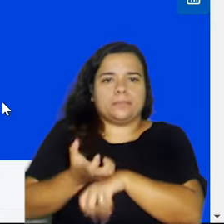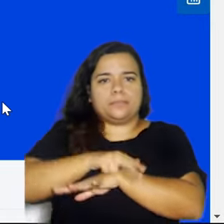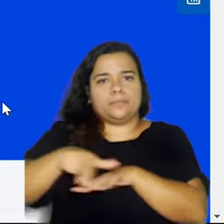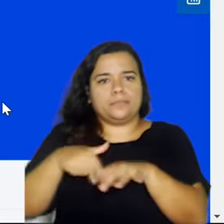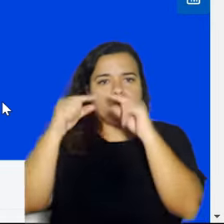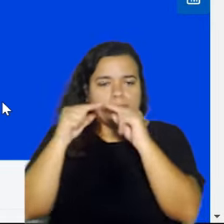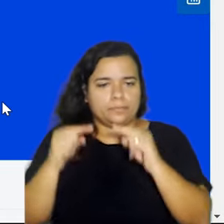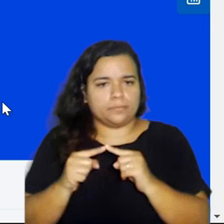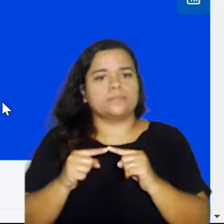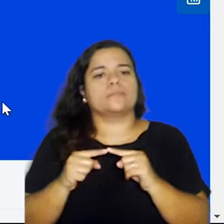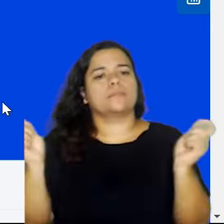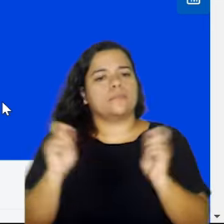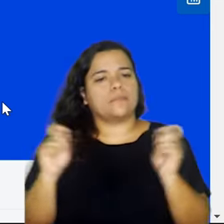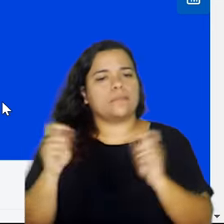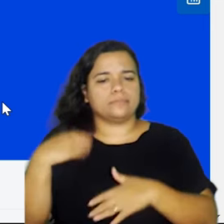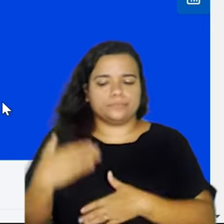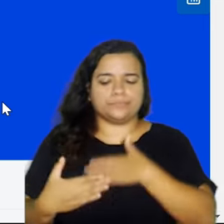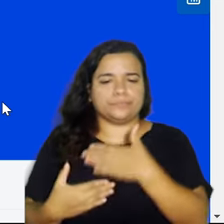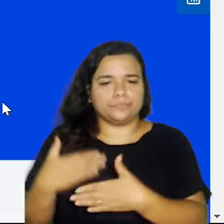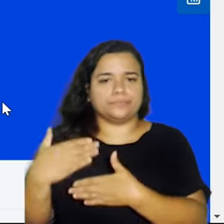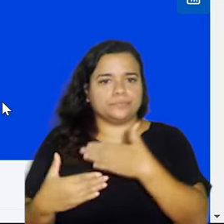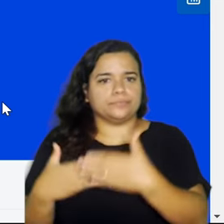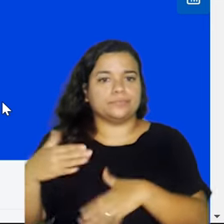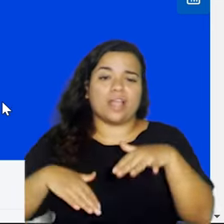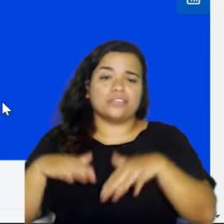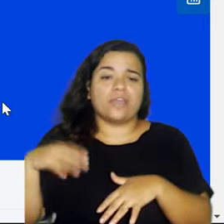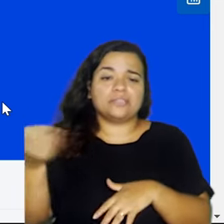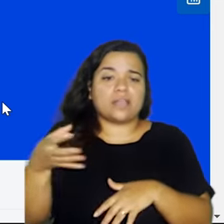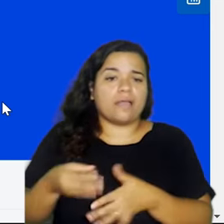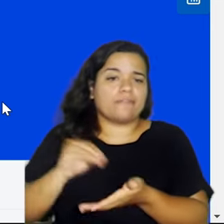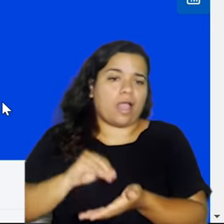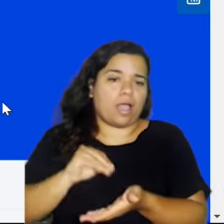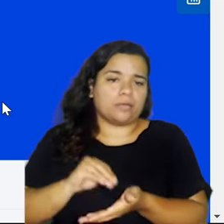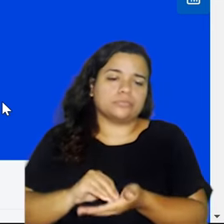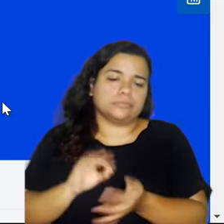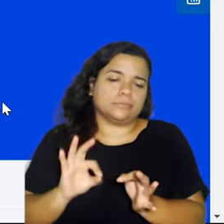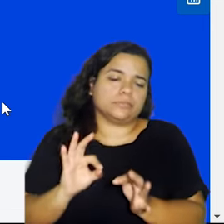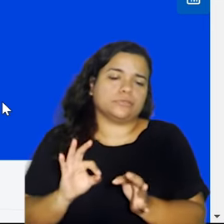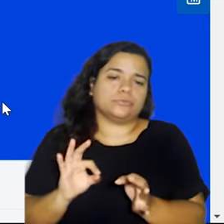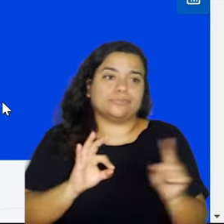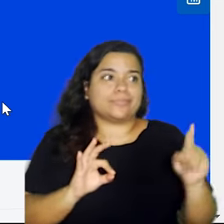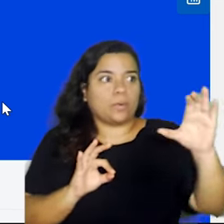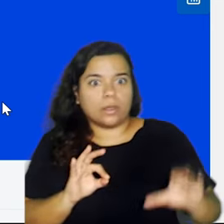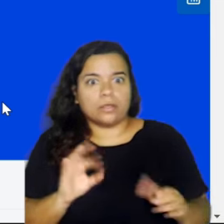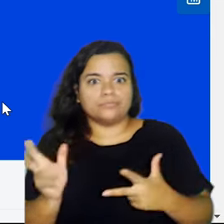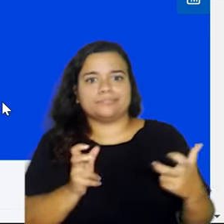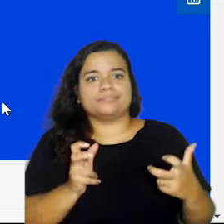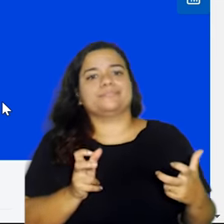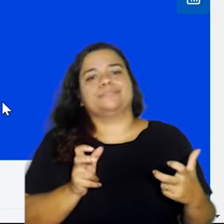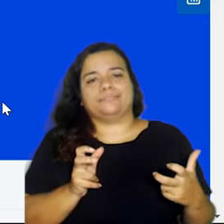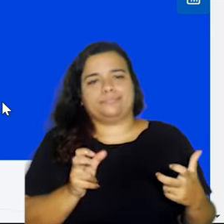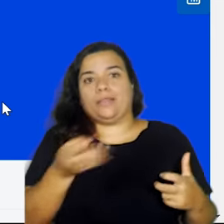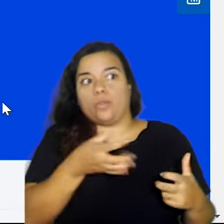esse a gente gradativamente eh acaba deixando até de atualizar em algum uns momentos né e o cliente já vai indo